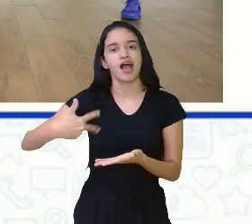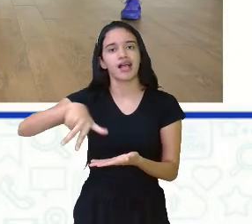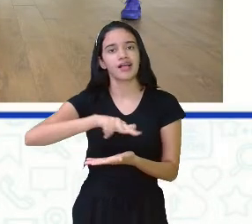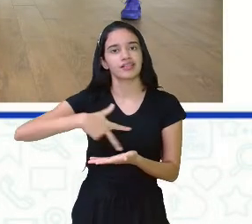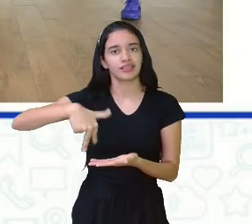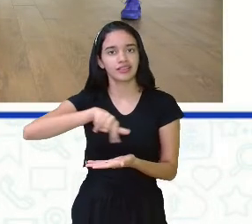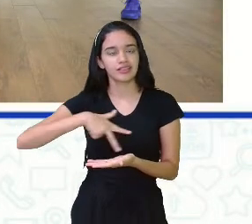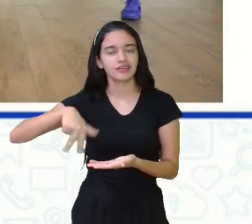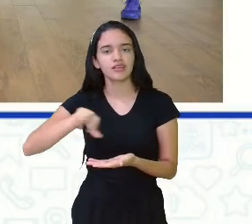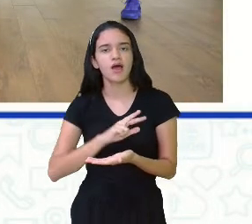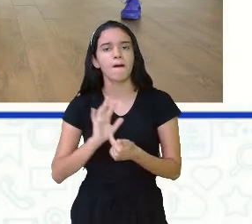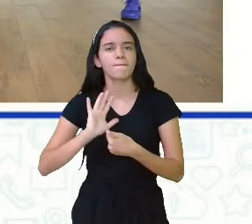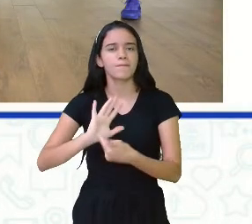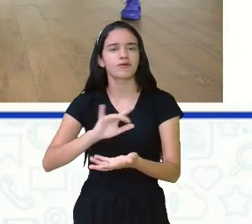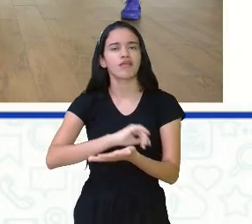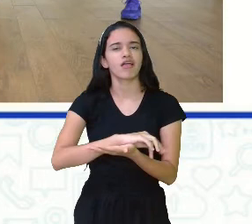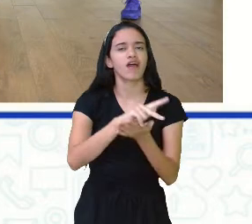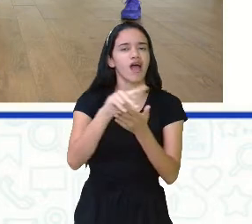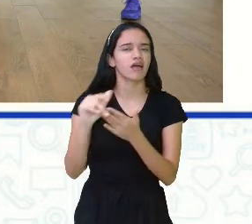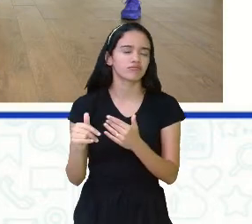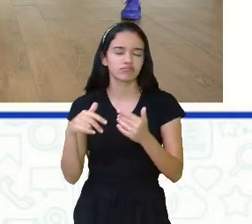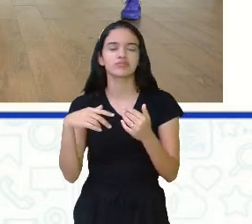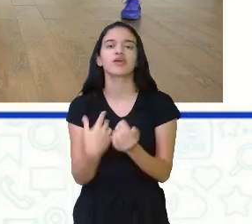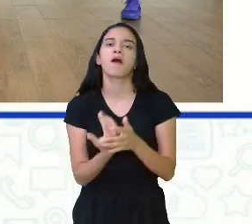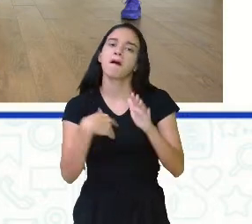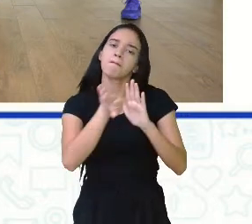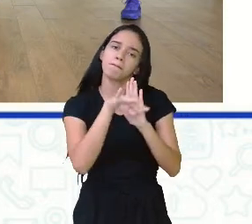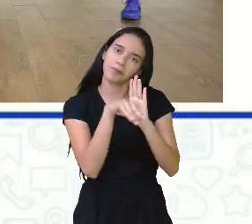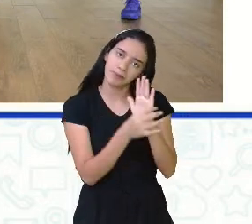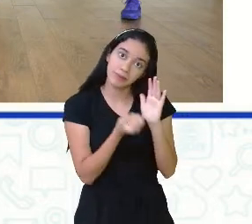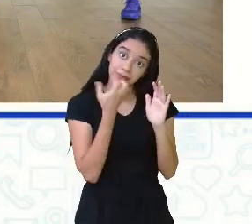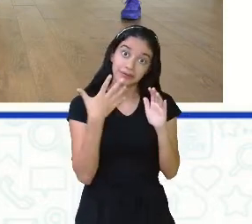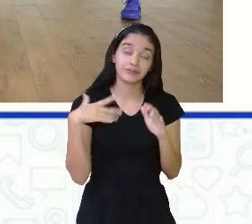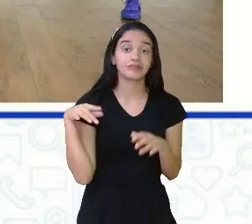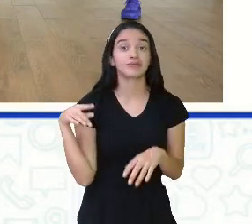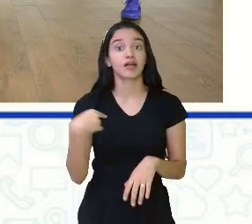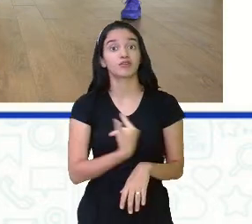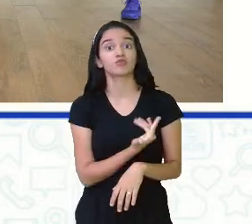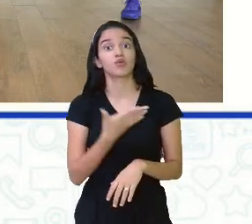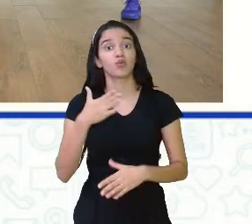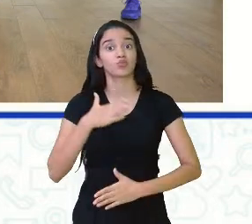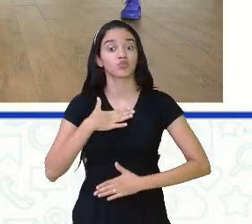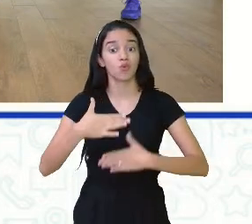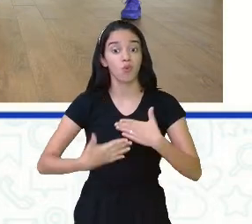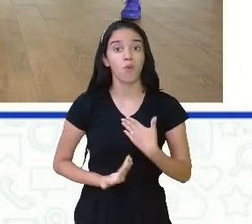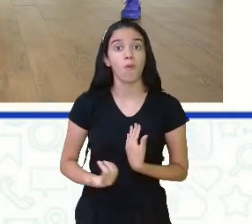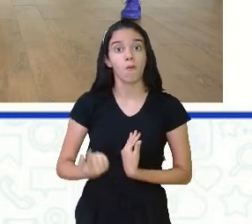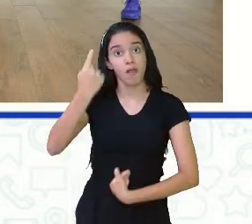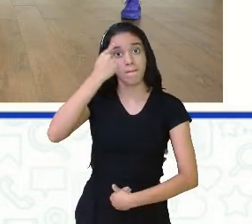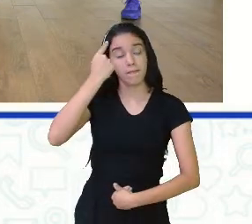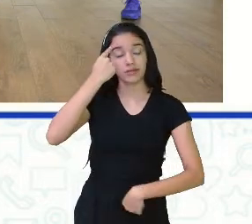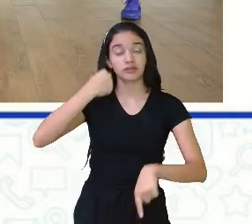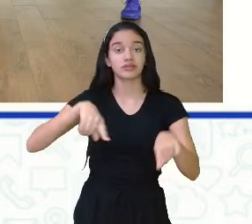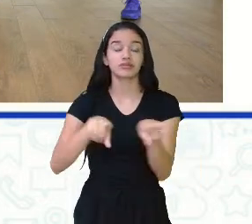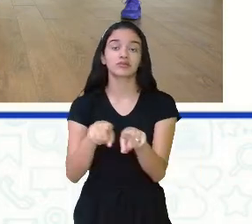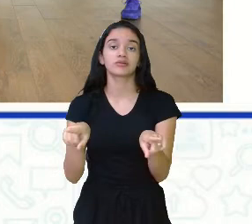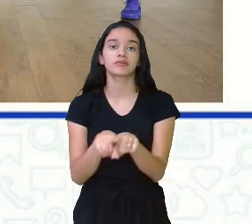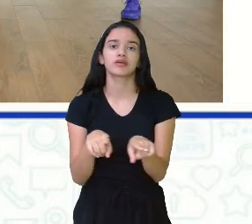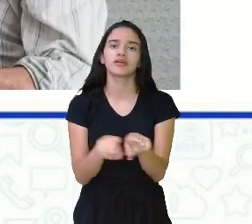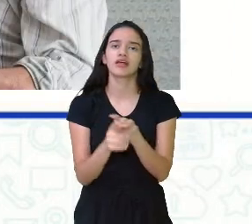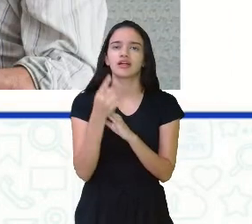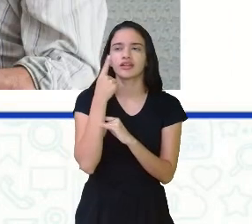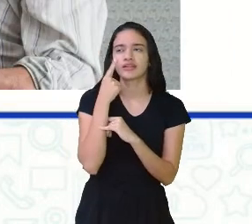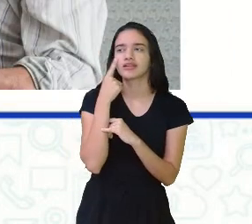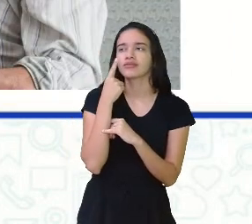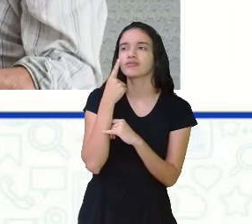traz inúmeros benefícios para o nosso corpo e para a nossa mente. Então, aí tá vendo, ela serve